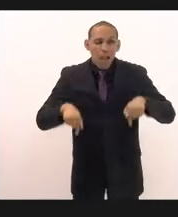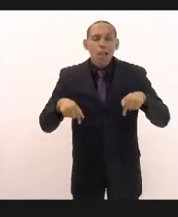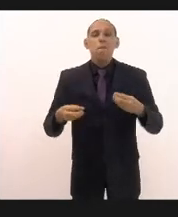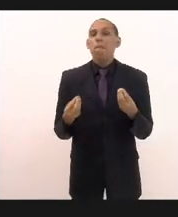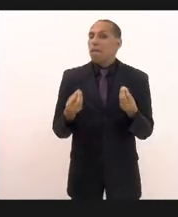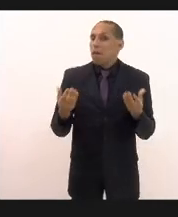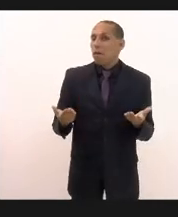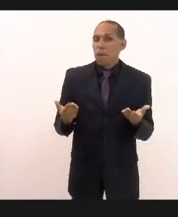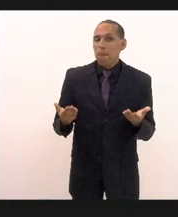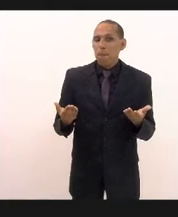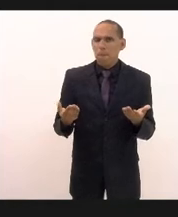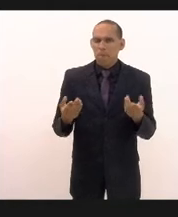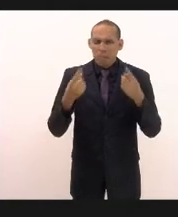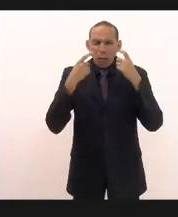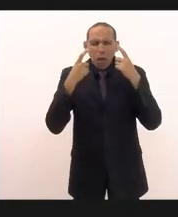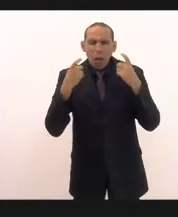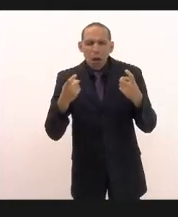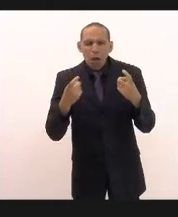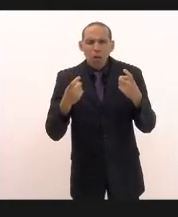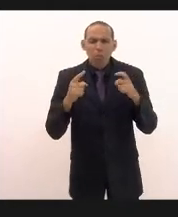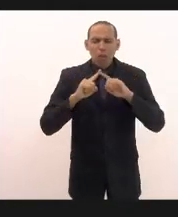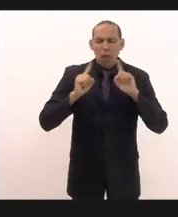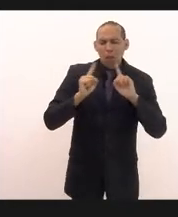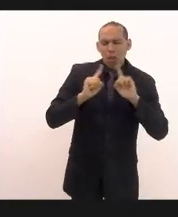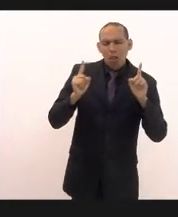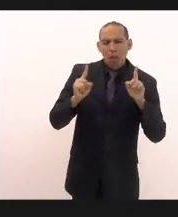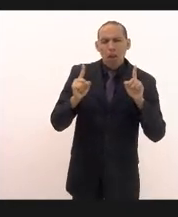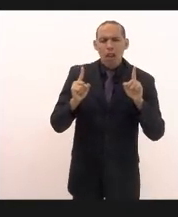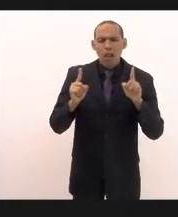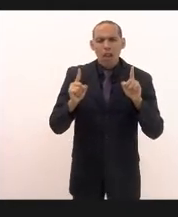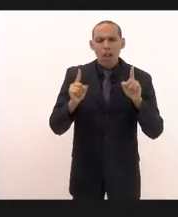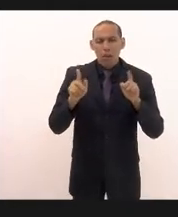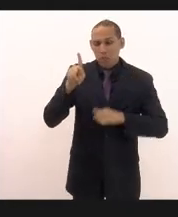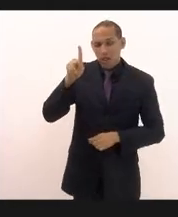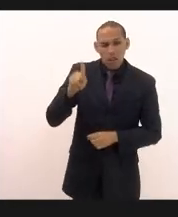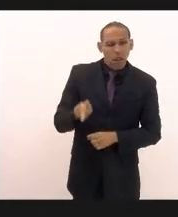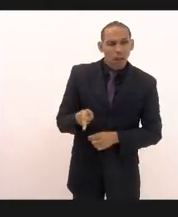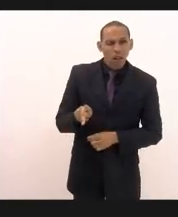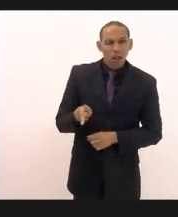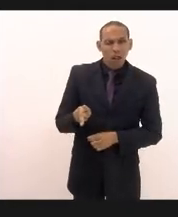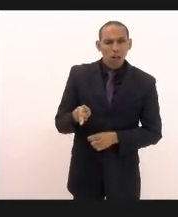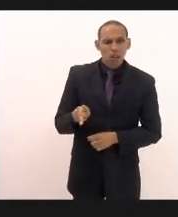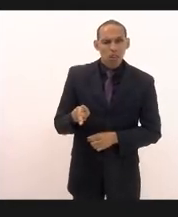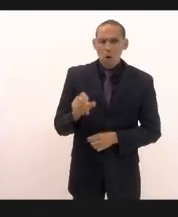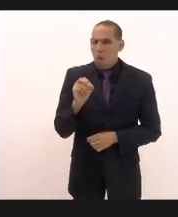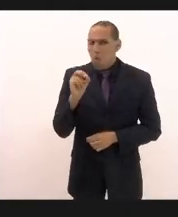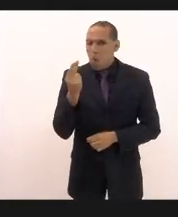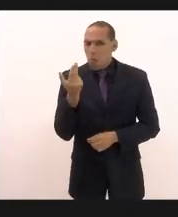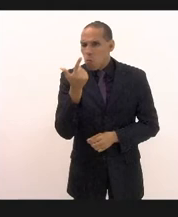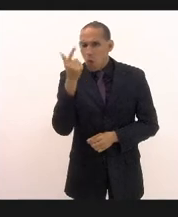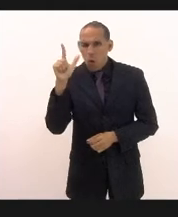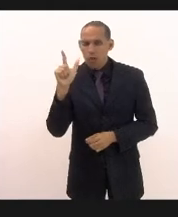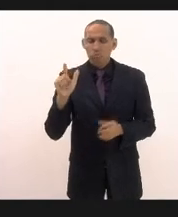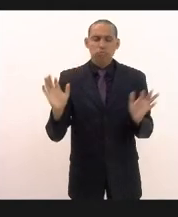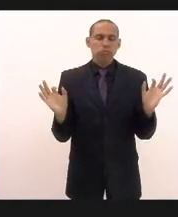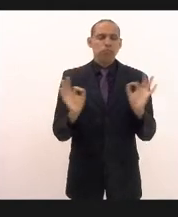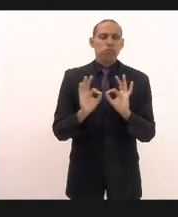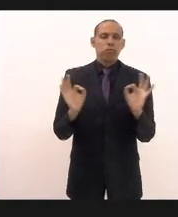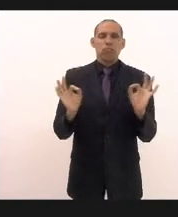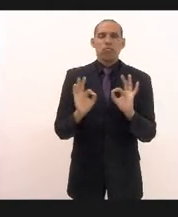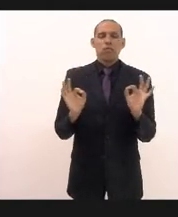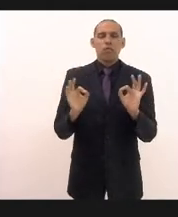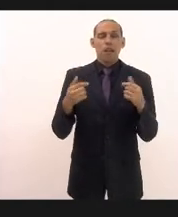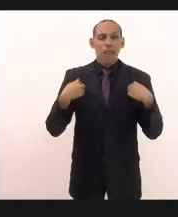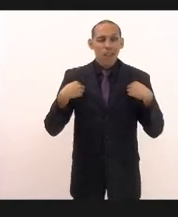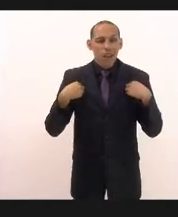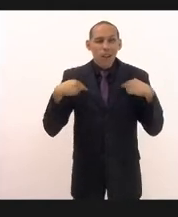ficar choramingando no colo, no ombro da presidência ou de qualquer outra pessoa. Estou aqui e eu